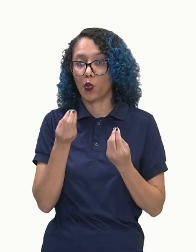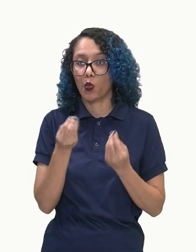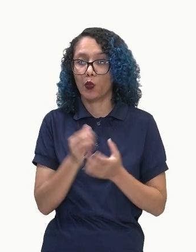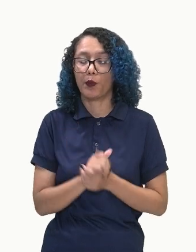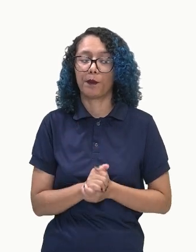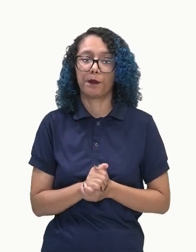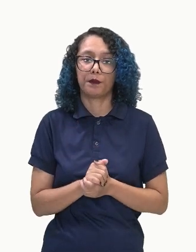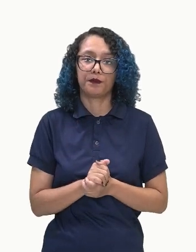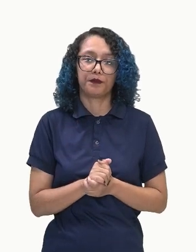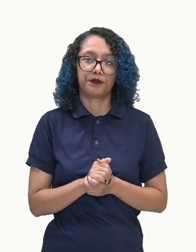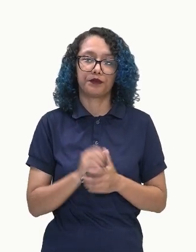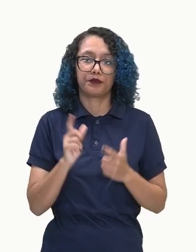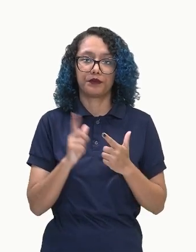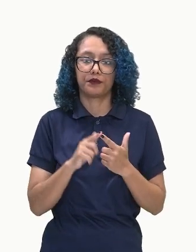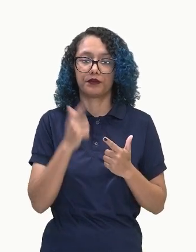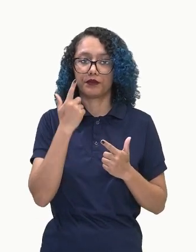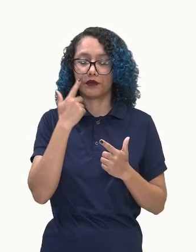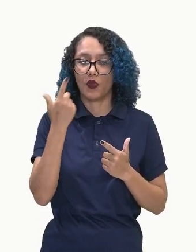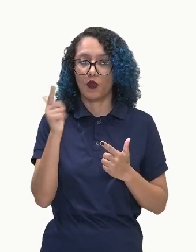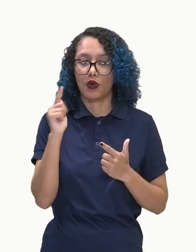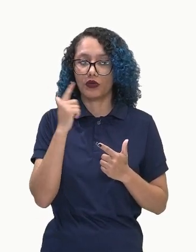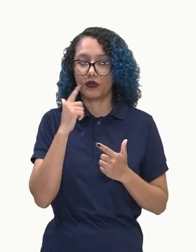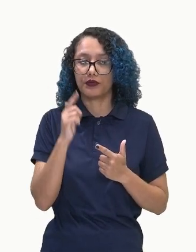Aí nós temos when,